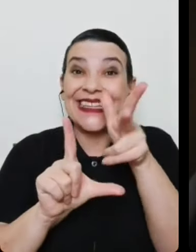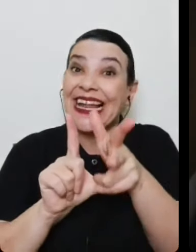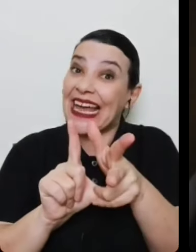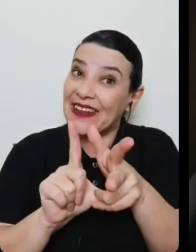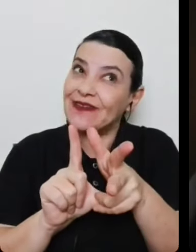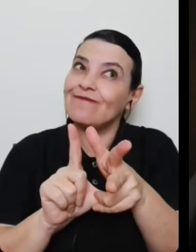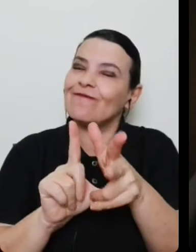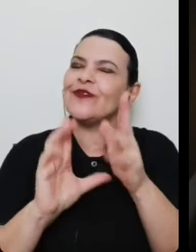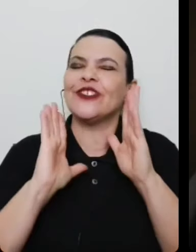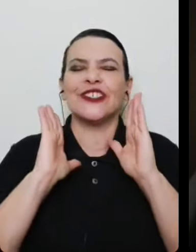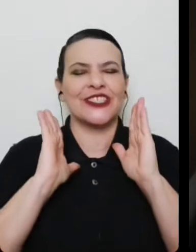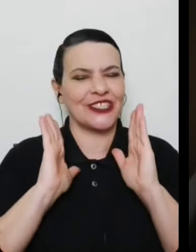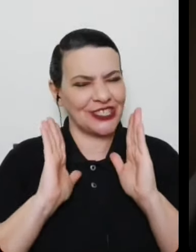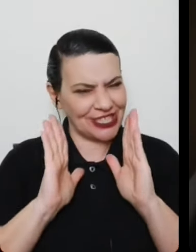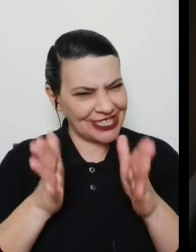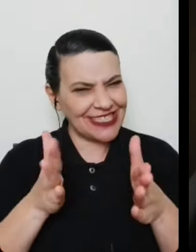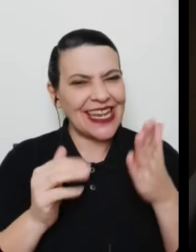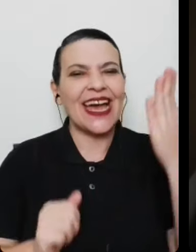já sabendo